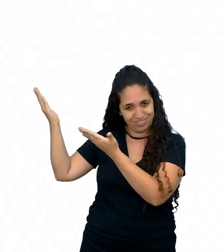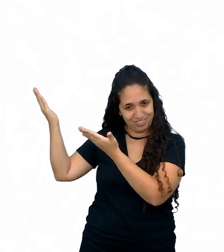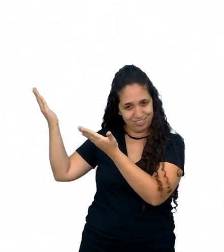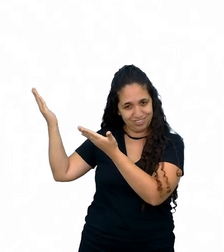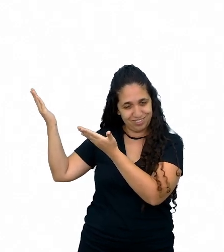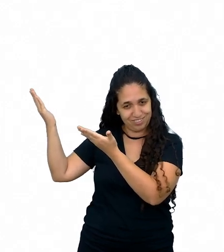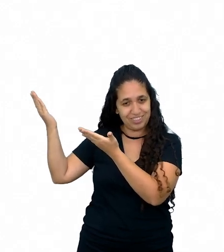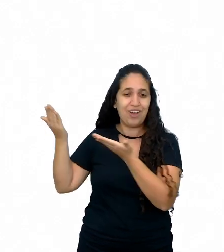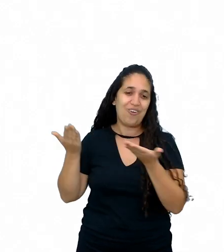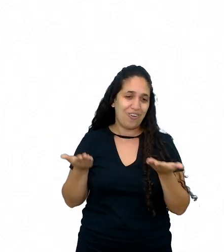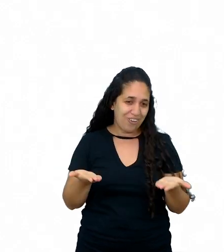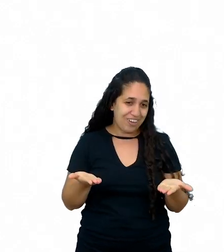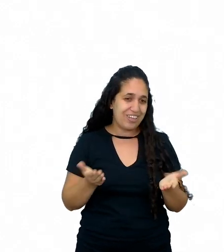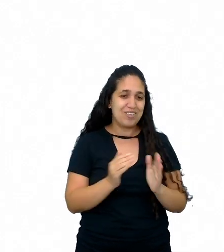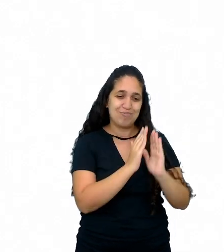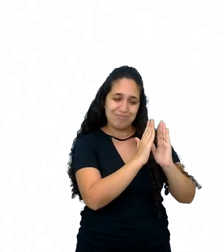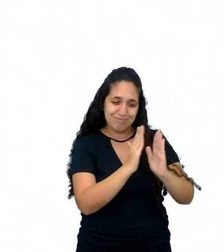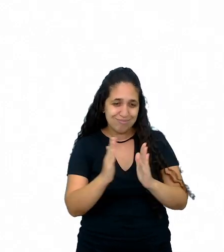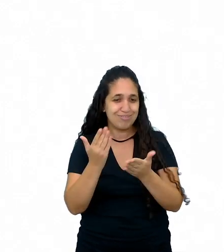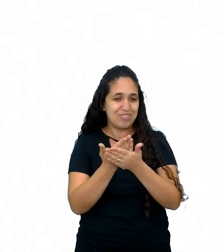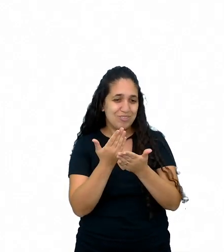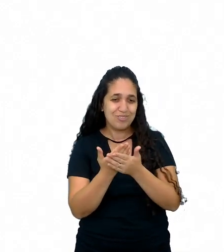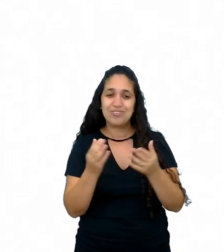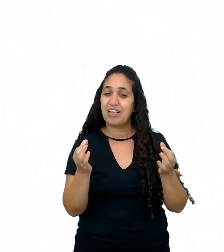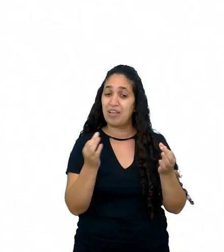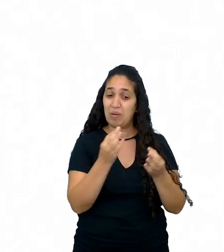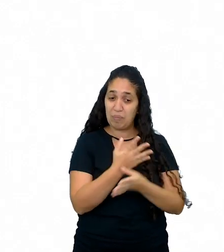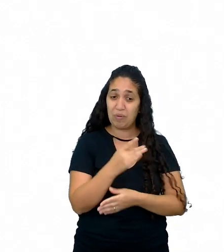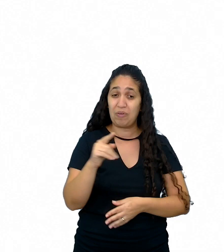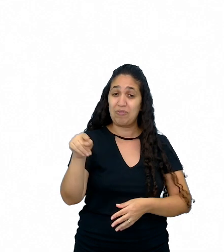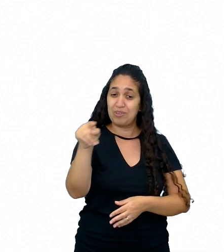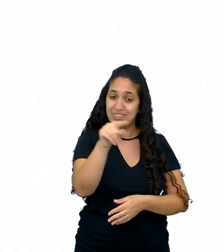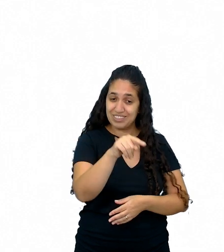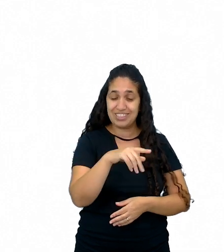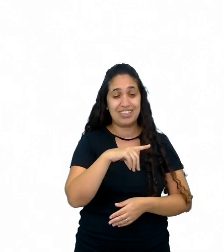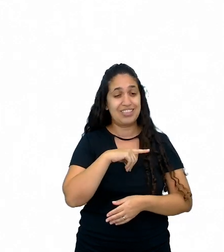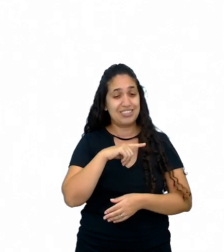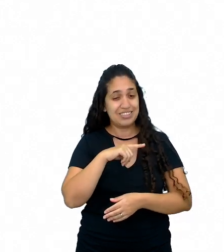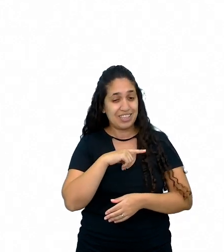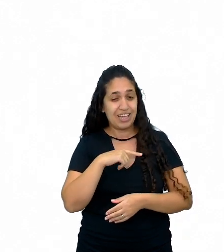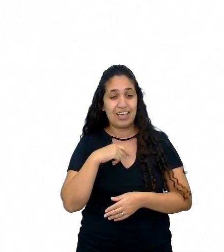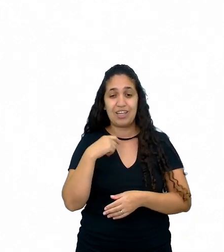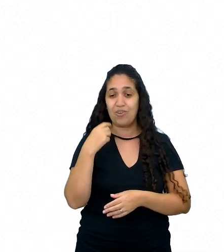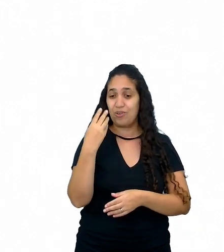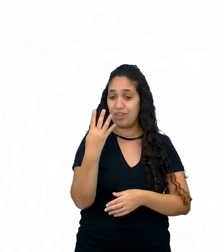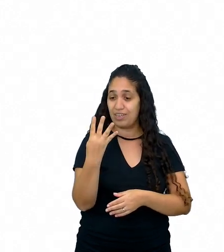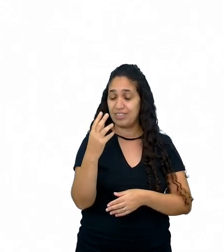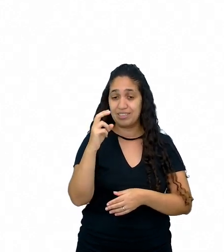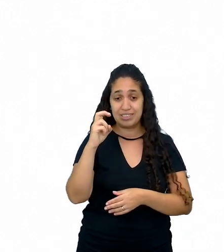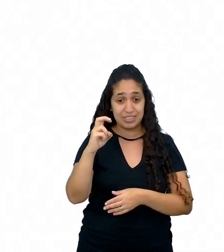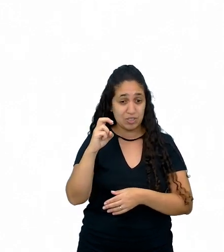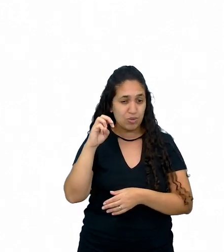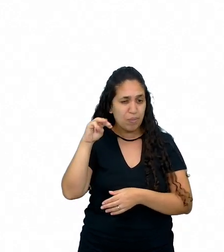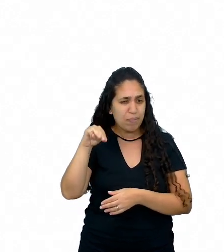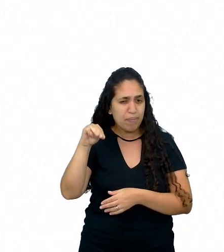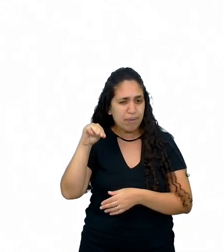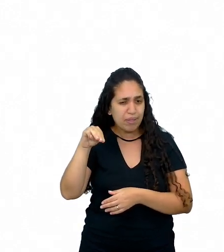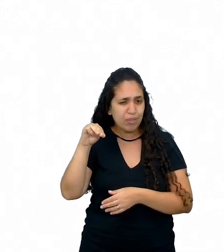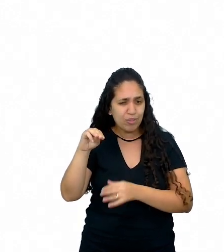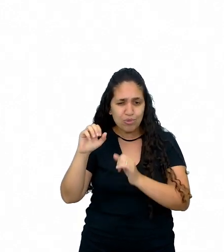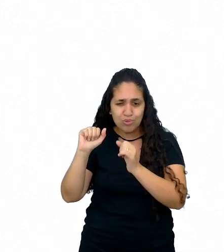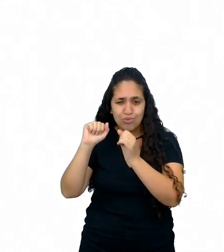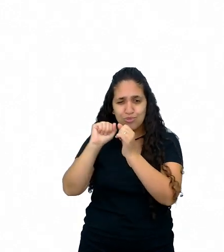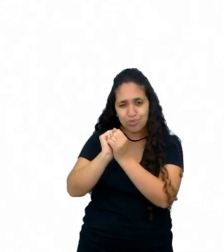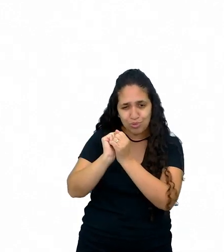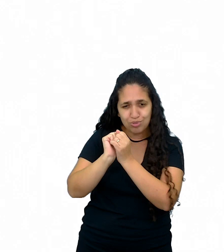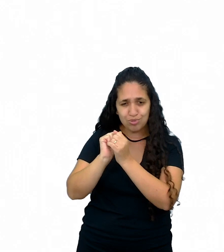nós acabamos os nossos estudos, vocês têm aí mais 45 minutos, junto com os vossos